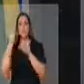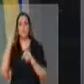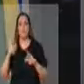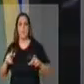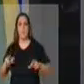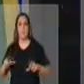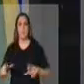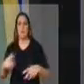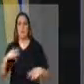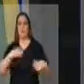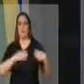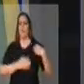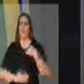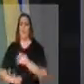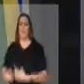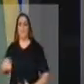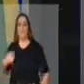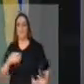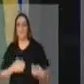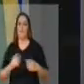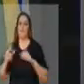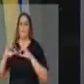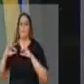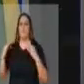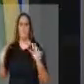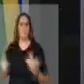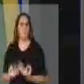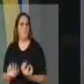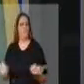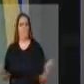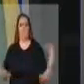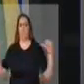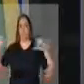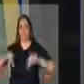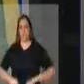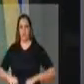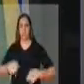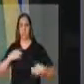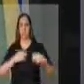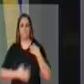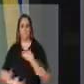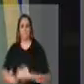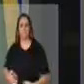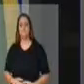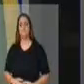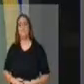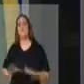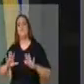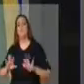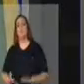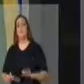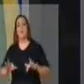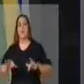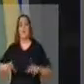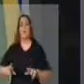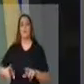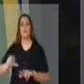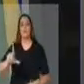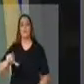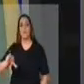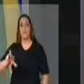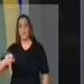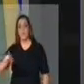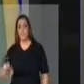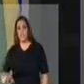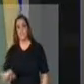o seu estado emocional, tanto seu e da sua família, fica totalmente abalado. No caso do câncer de laringe, o que, que acontece? Além de